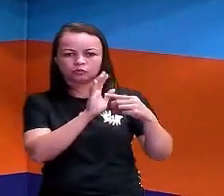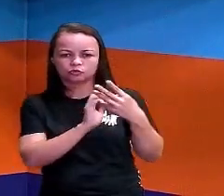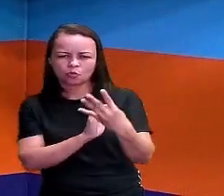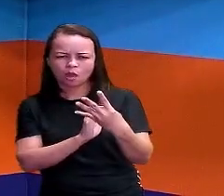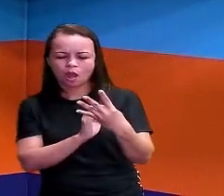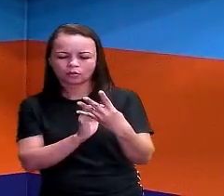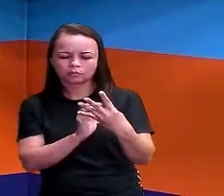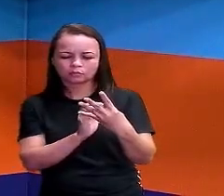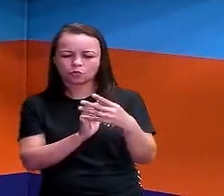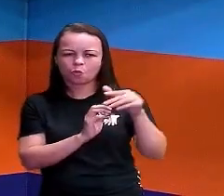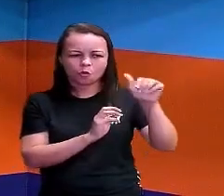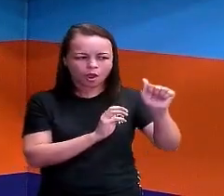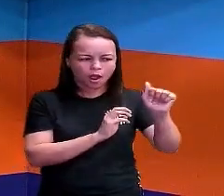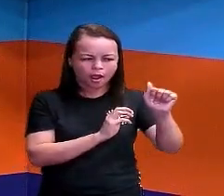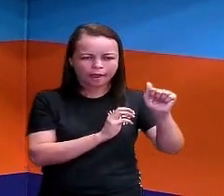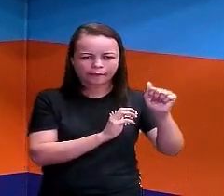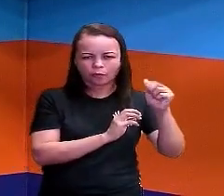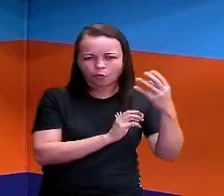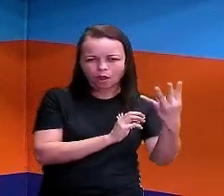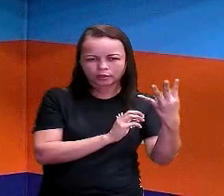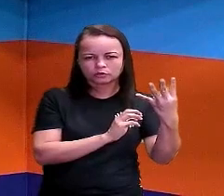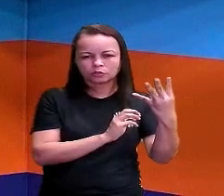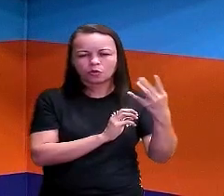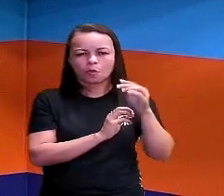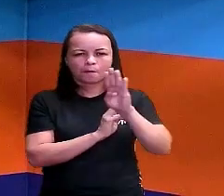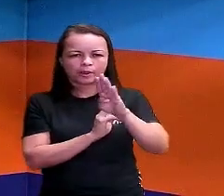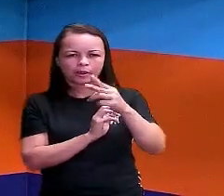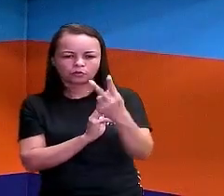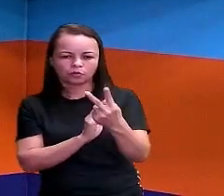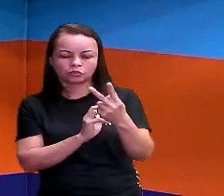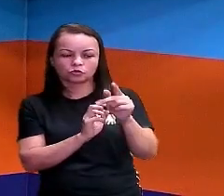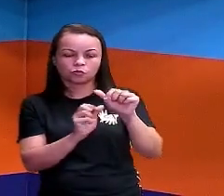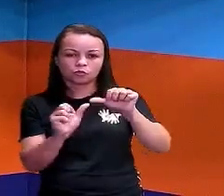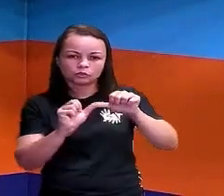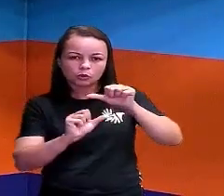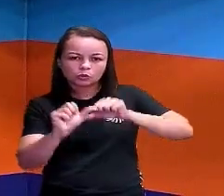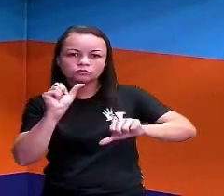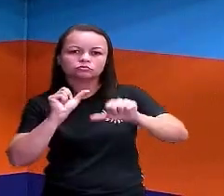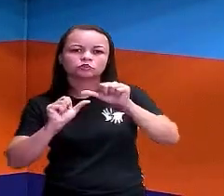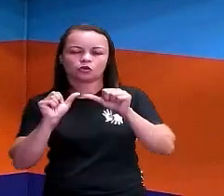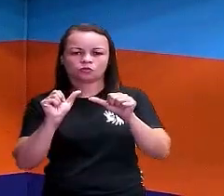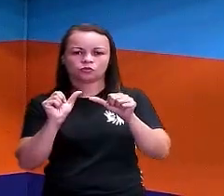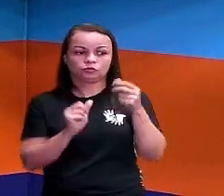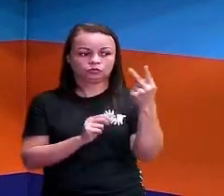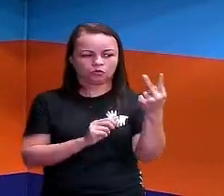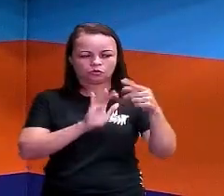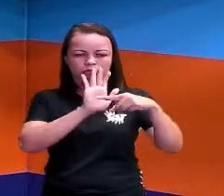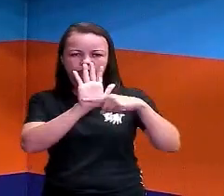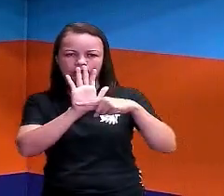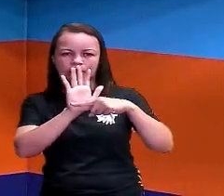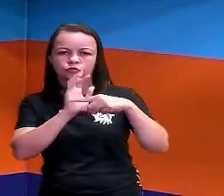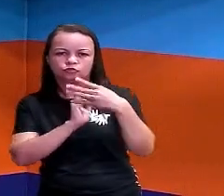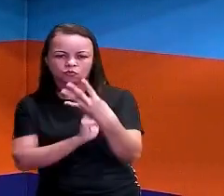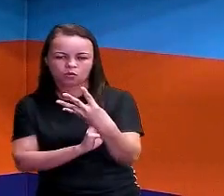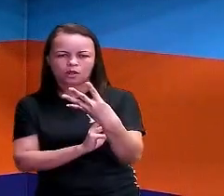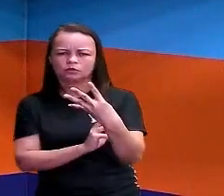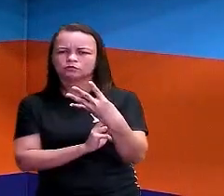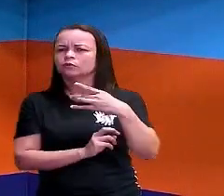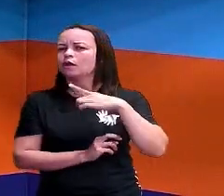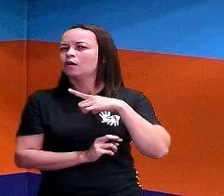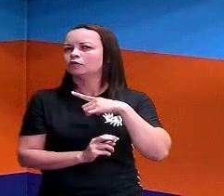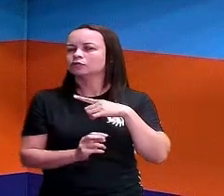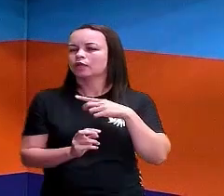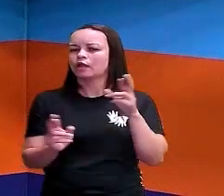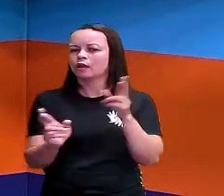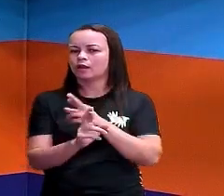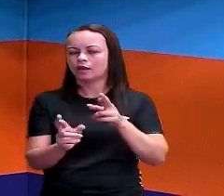4, né? E o B não era 2. Quando eu inverto 2 menos 4, eu estou tendo aí a